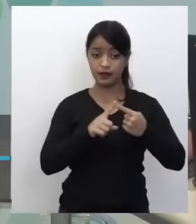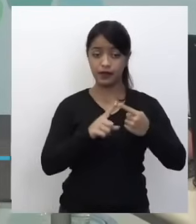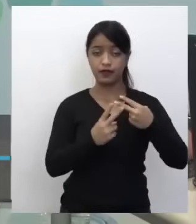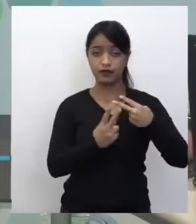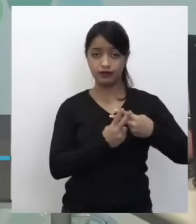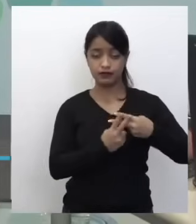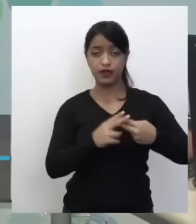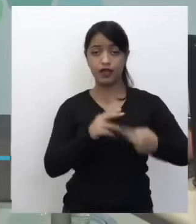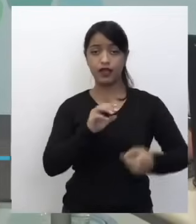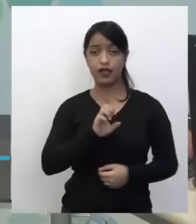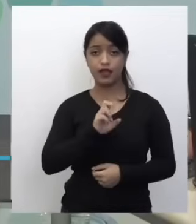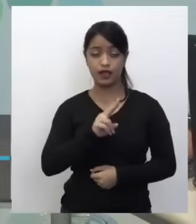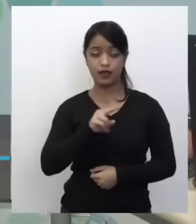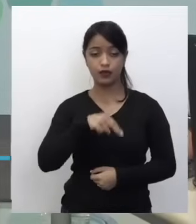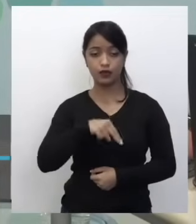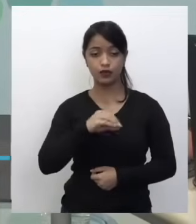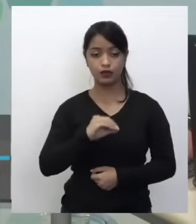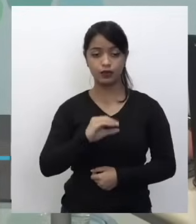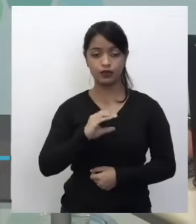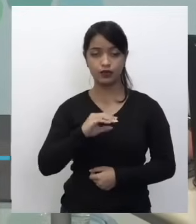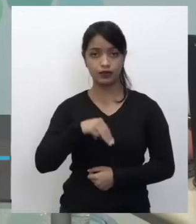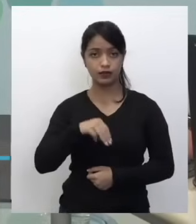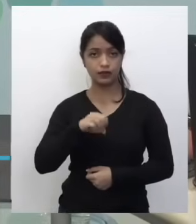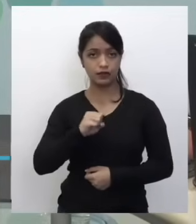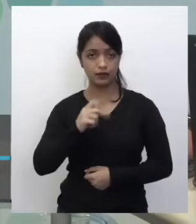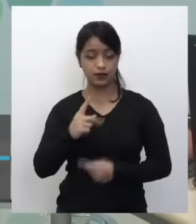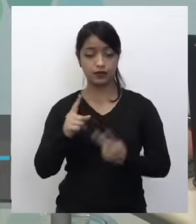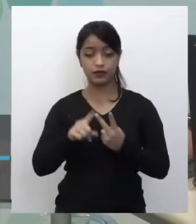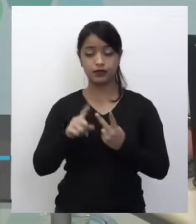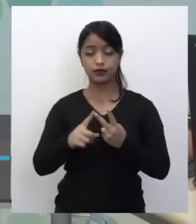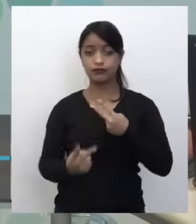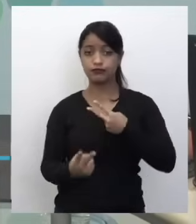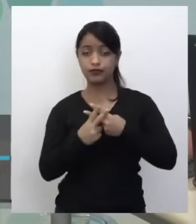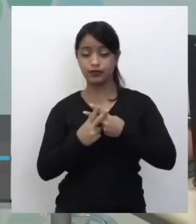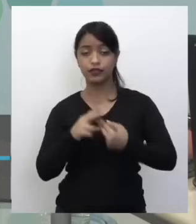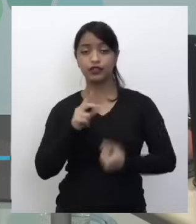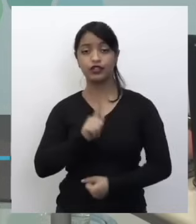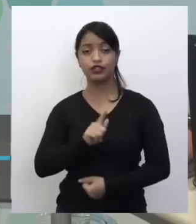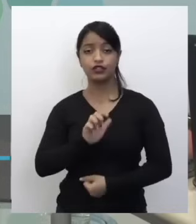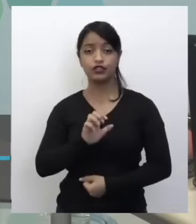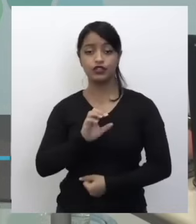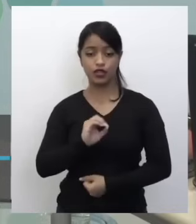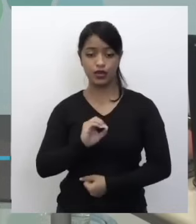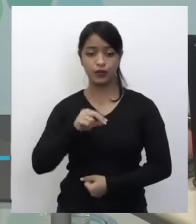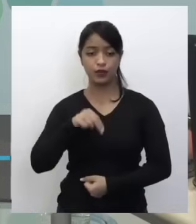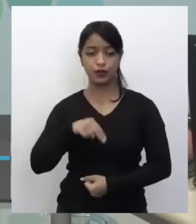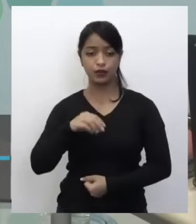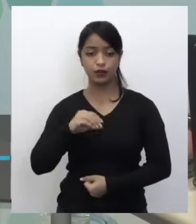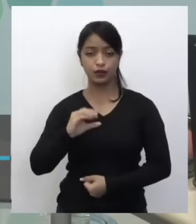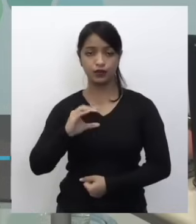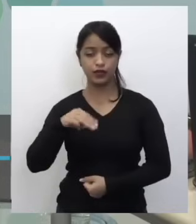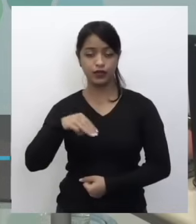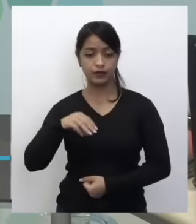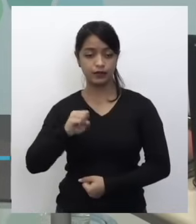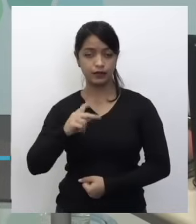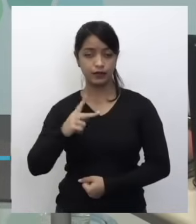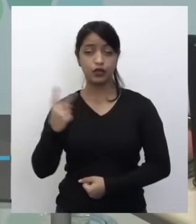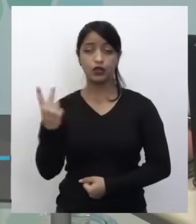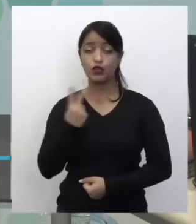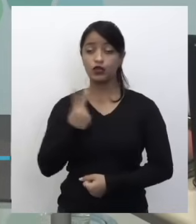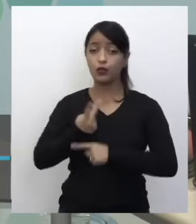GEL no CMSP. Quando nós vamos aí à caça dessas atividades que os alunos eles postam, né, nós utilizamos essas